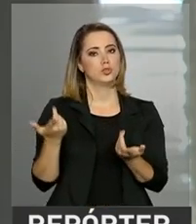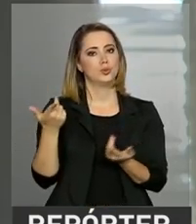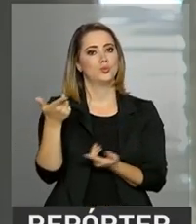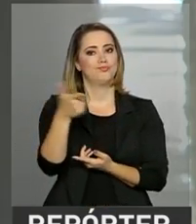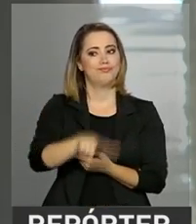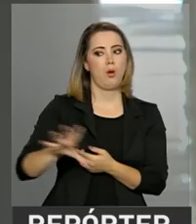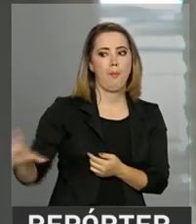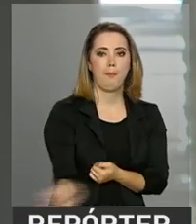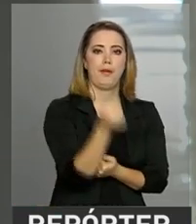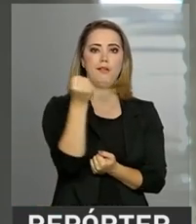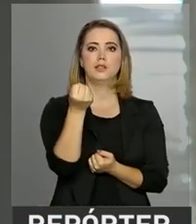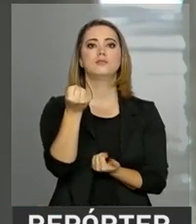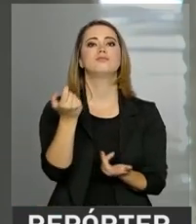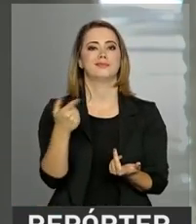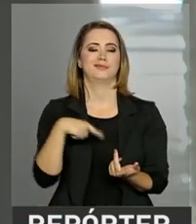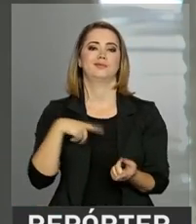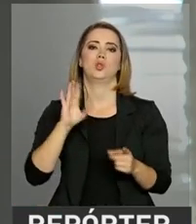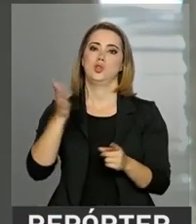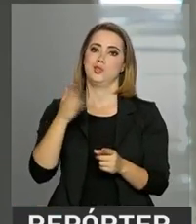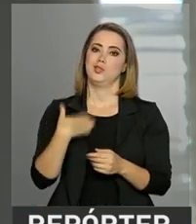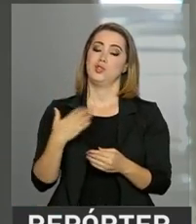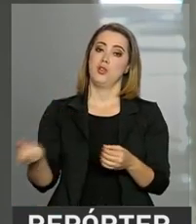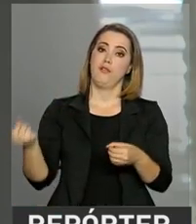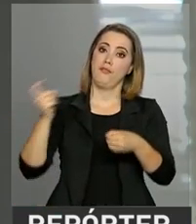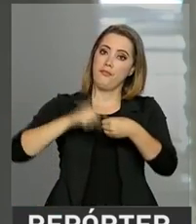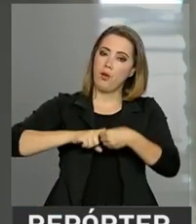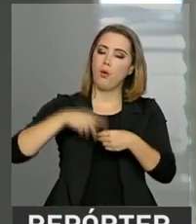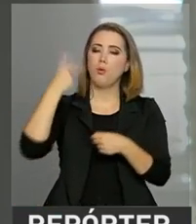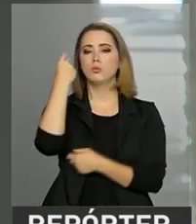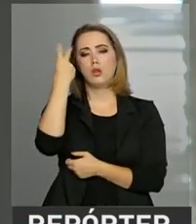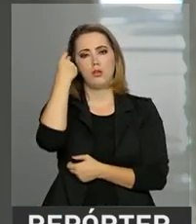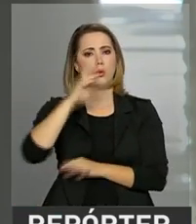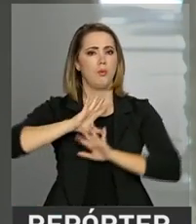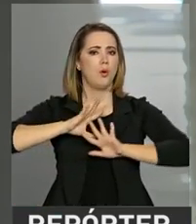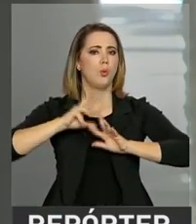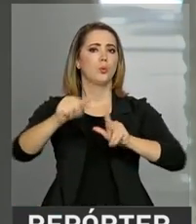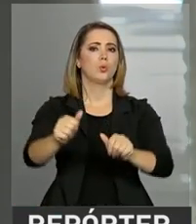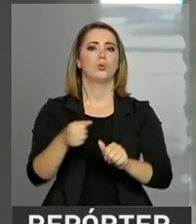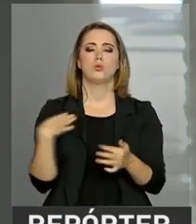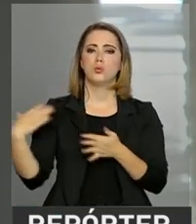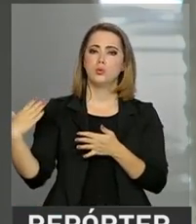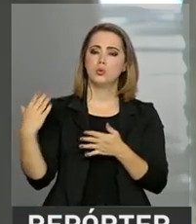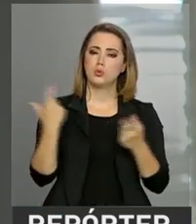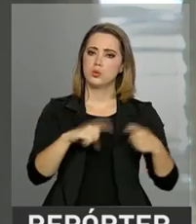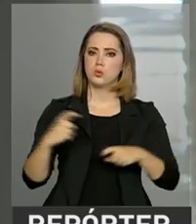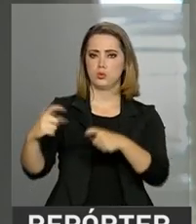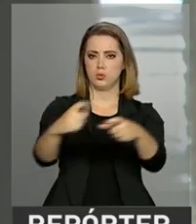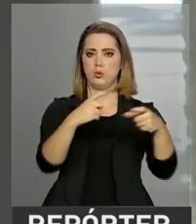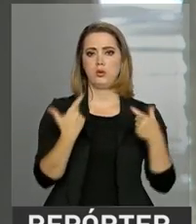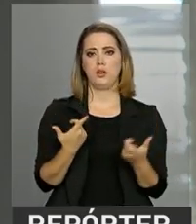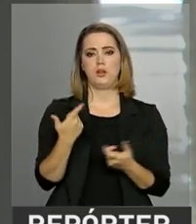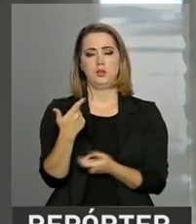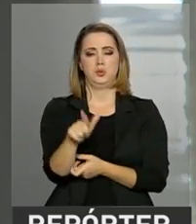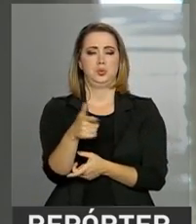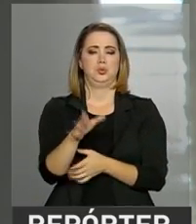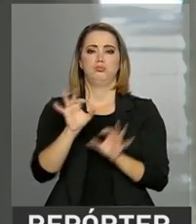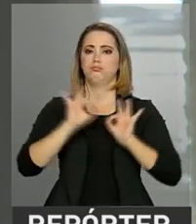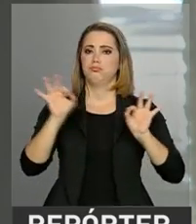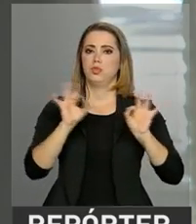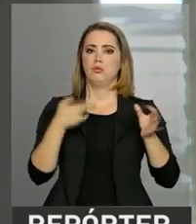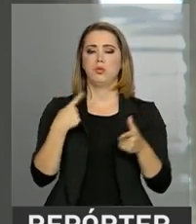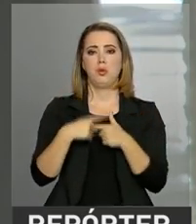a presença das forças armadas também está ajudando a devolver a normalidade às ruas de natal segundo o ministério da defesa não há mais registros